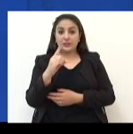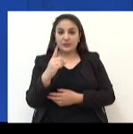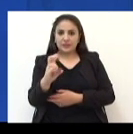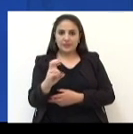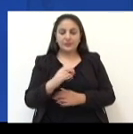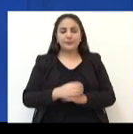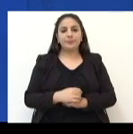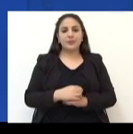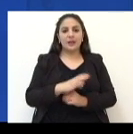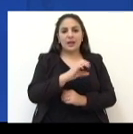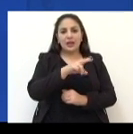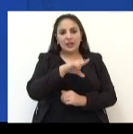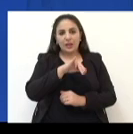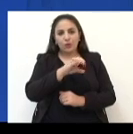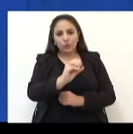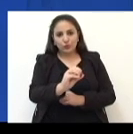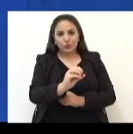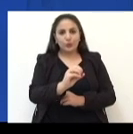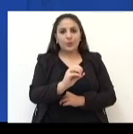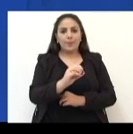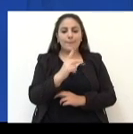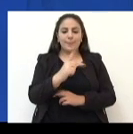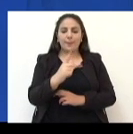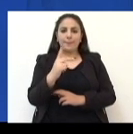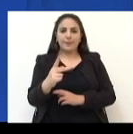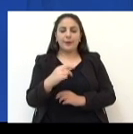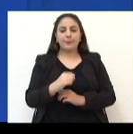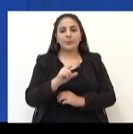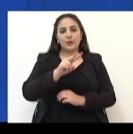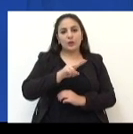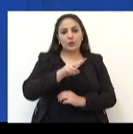1.515. Cláudio Rufa Soldado, PP,